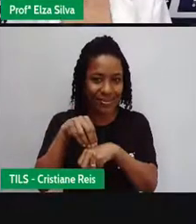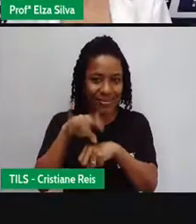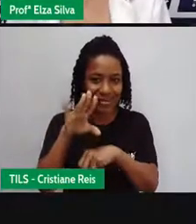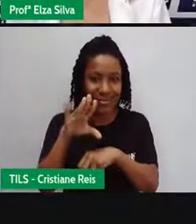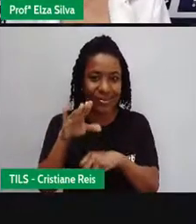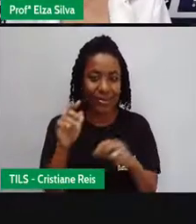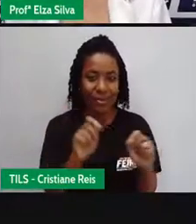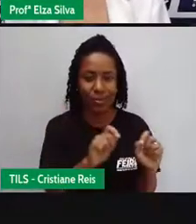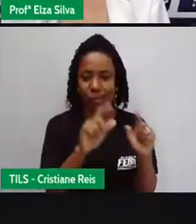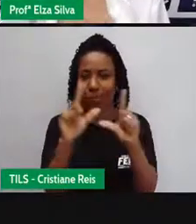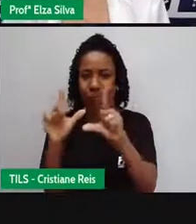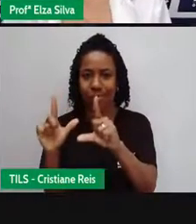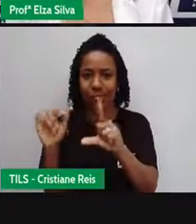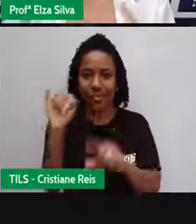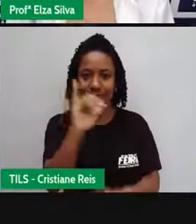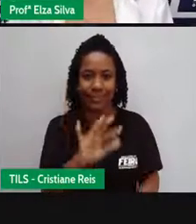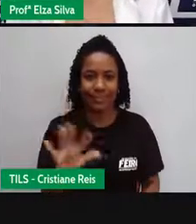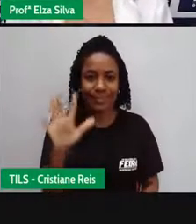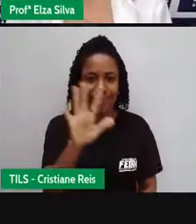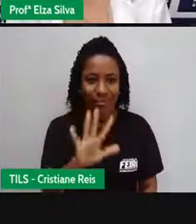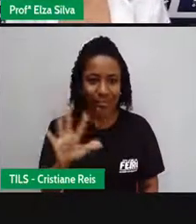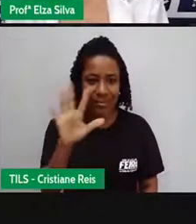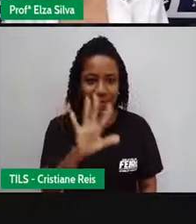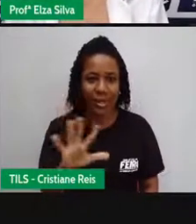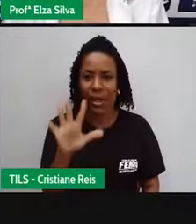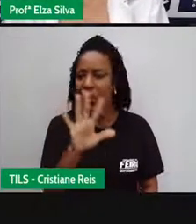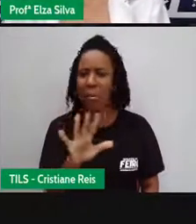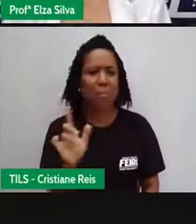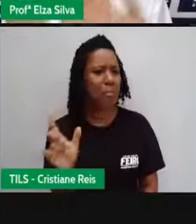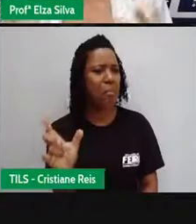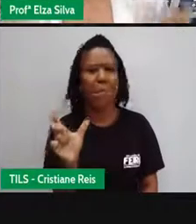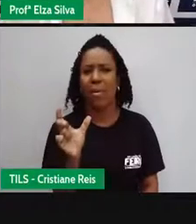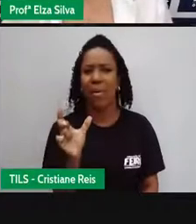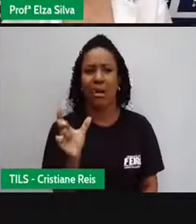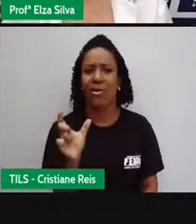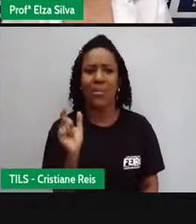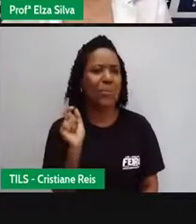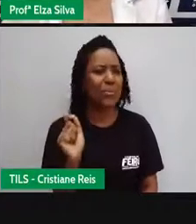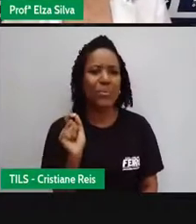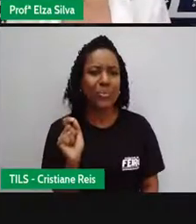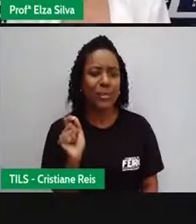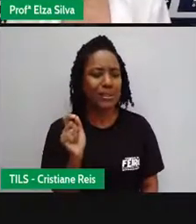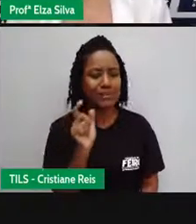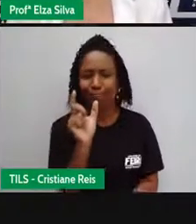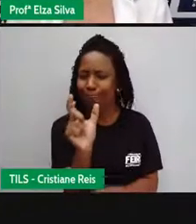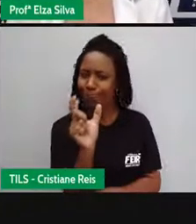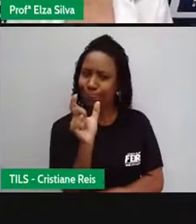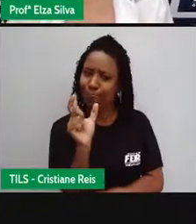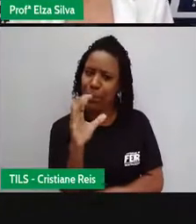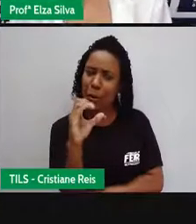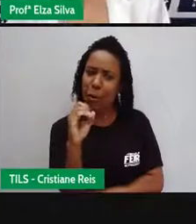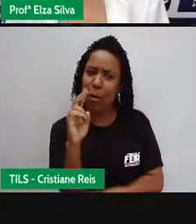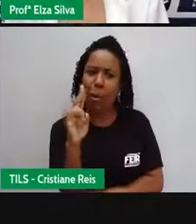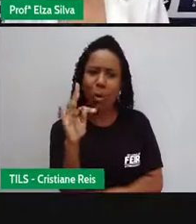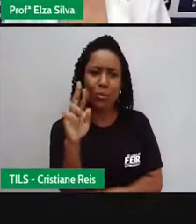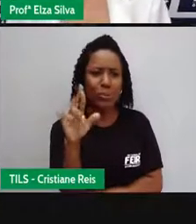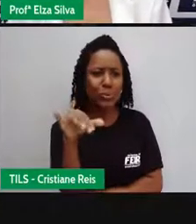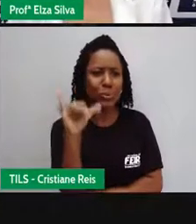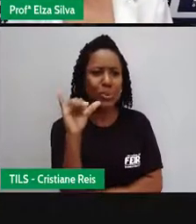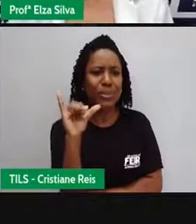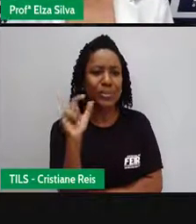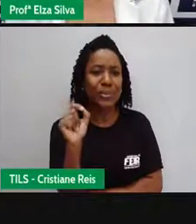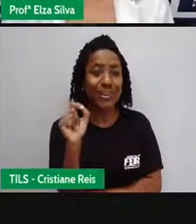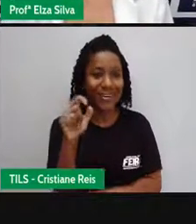terá uma imagem que vai te ajudar a compreender que vocabulário é esse, caso você não se lembre. Country. Country